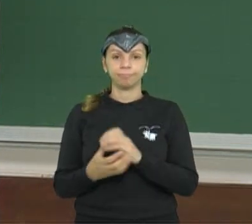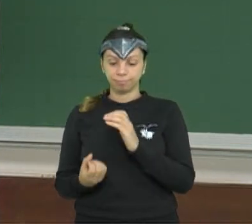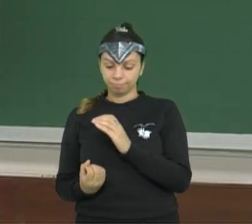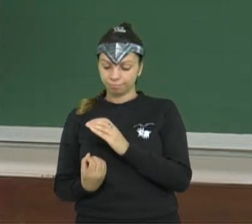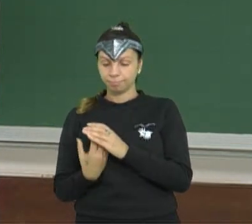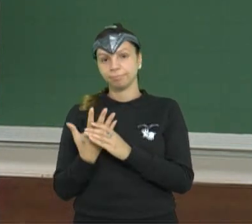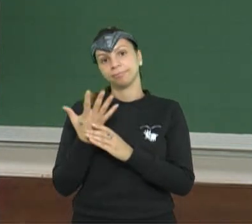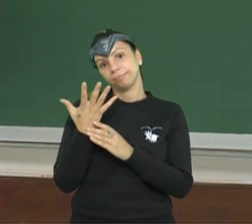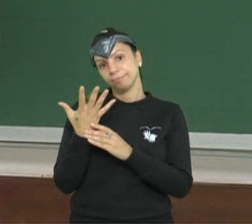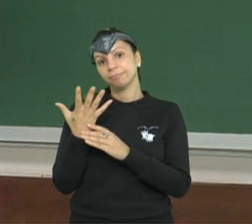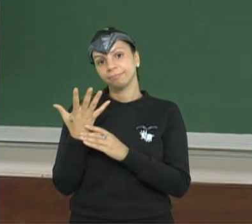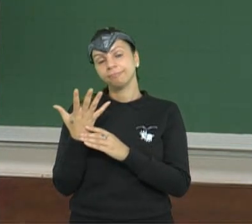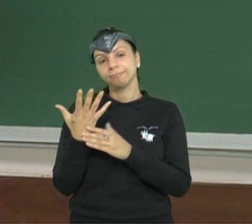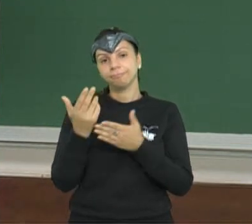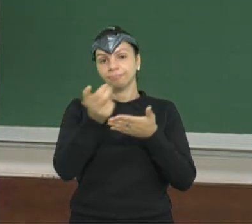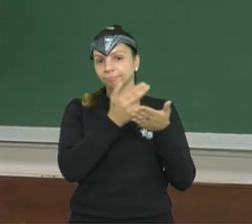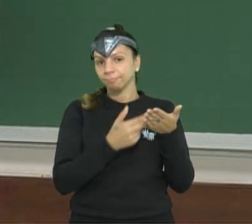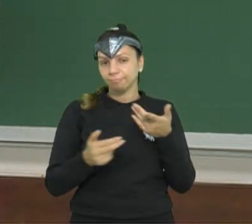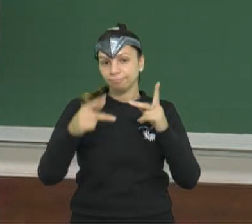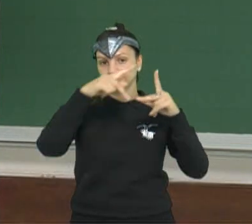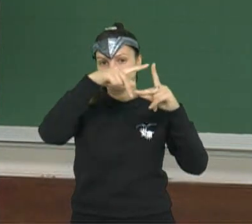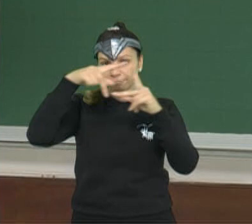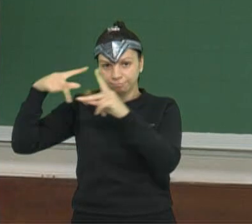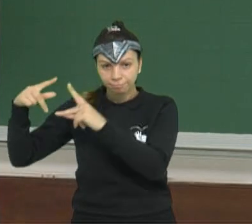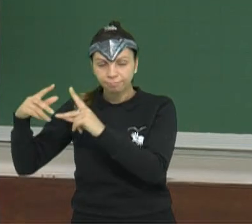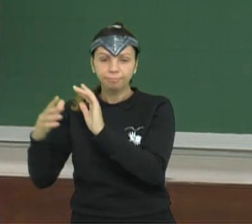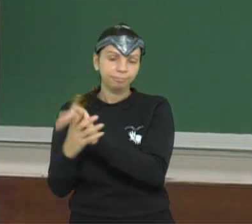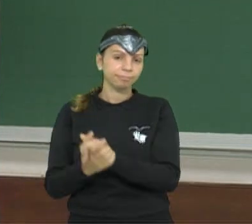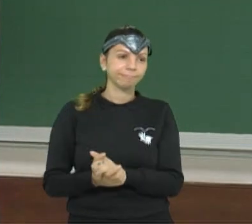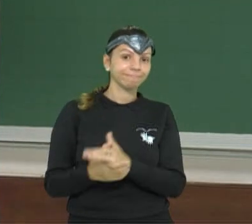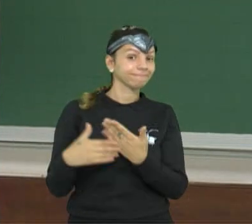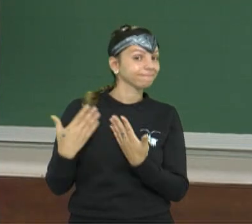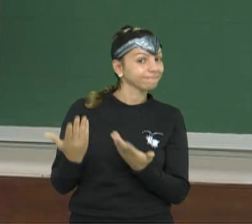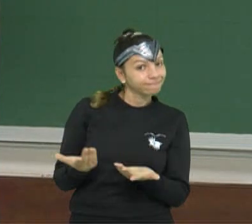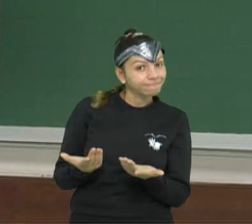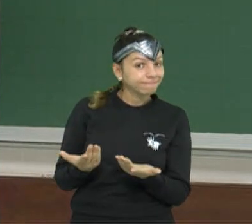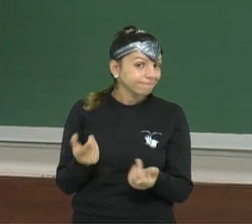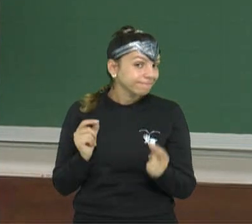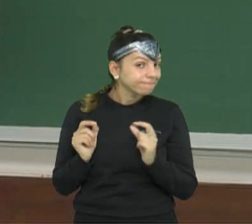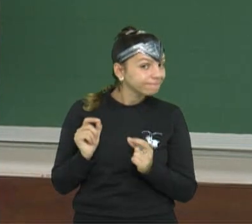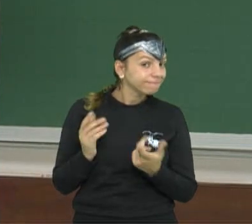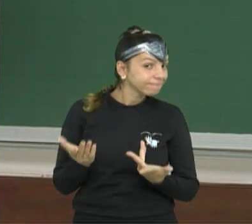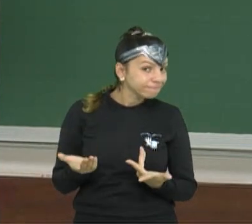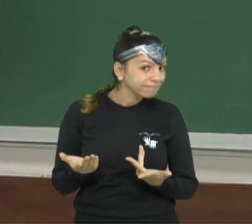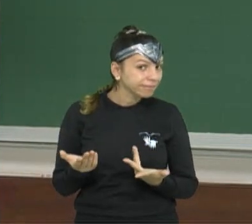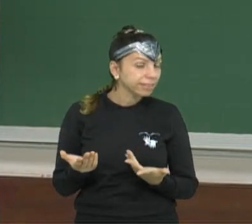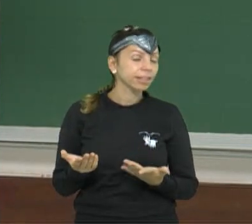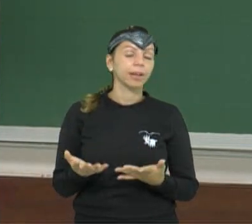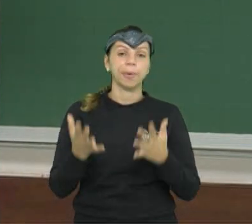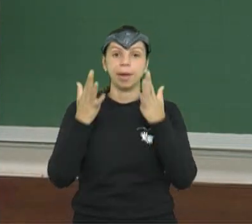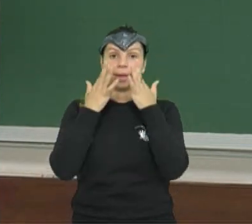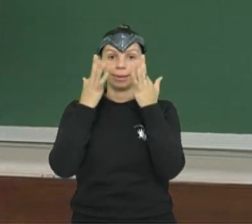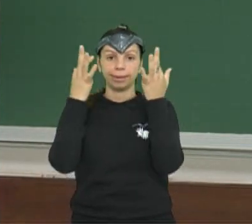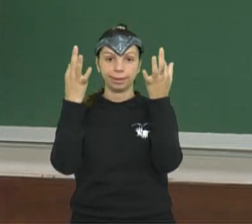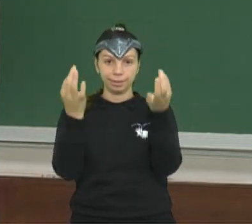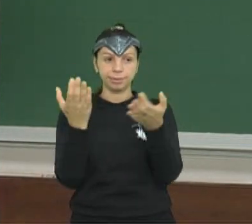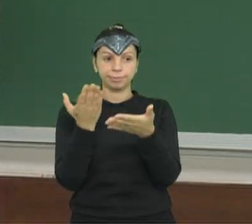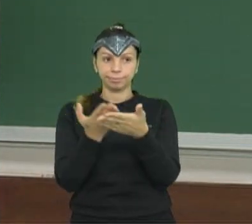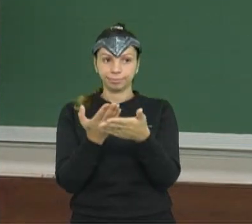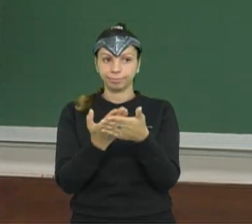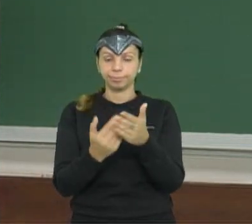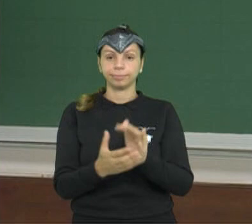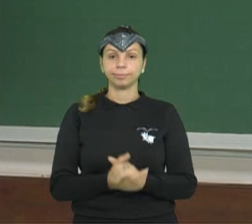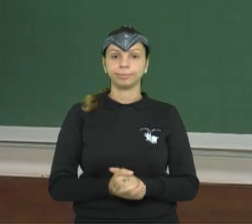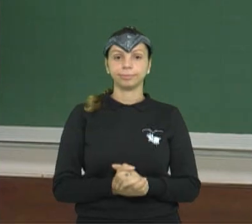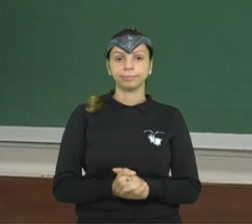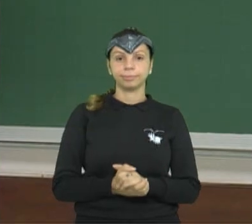produza essas comic strips? Será que nós vamos ver alguém hoje? Vamos prestar bastante atenção na aula.